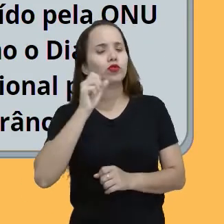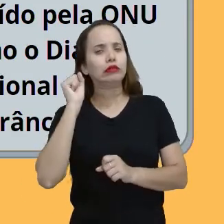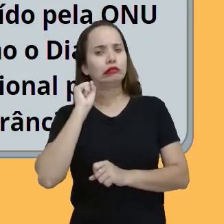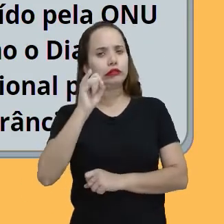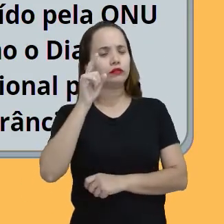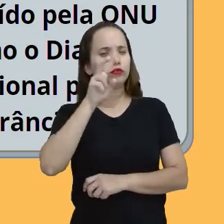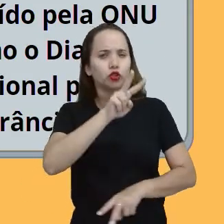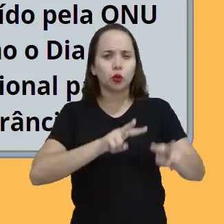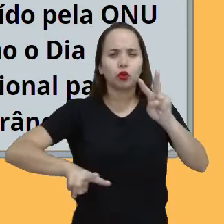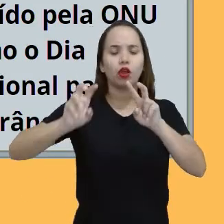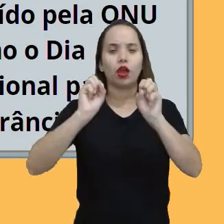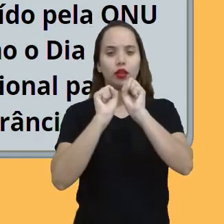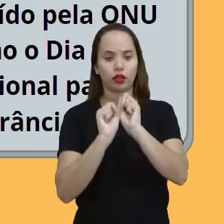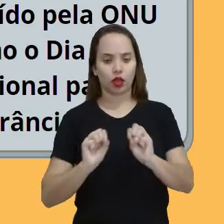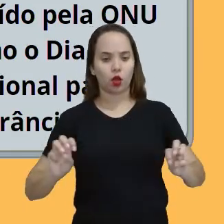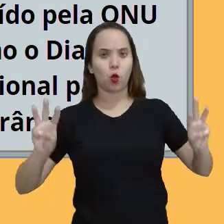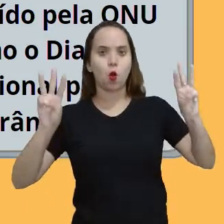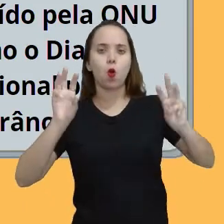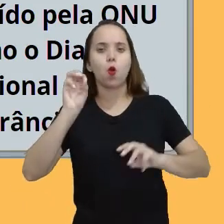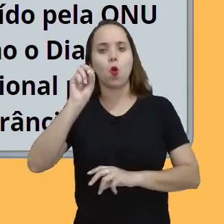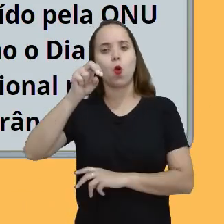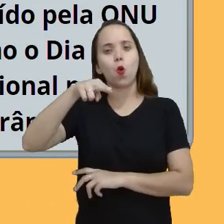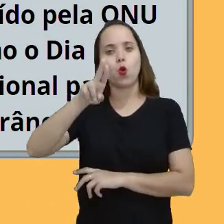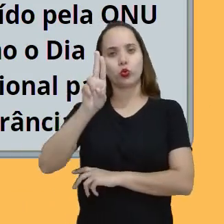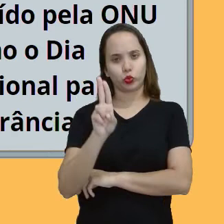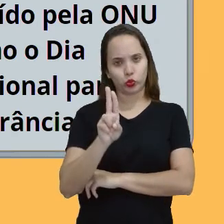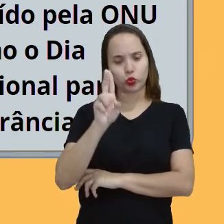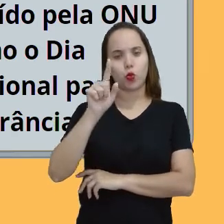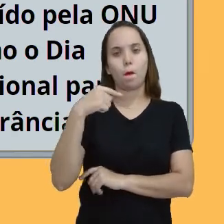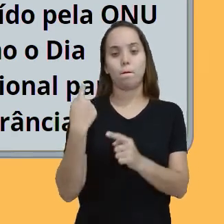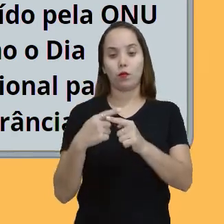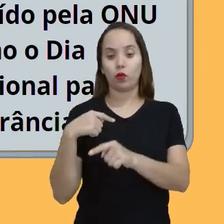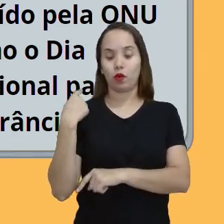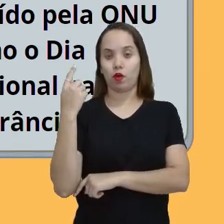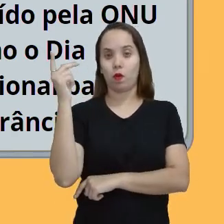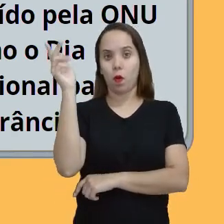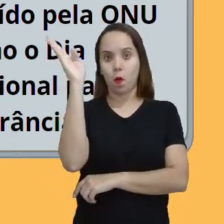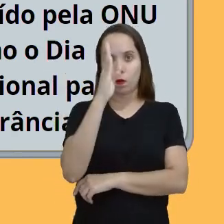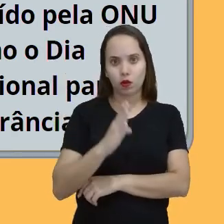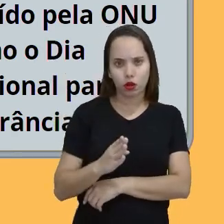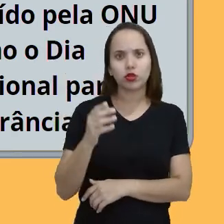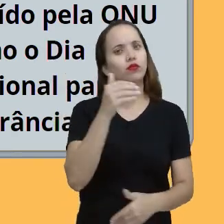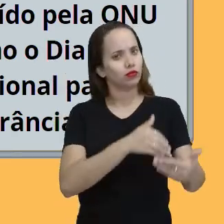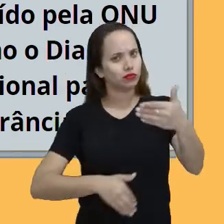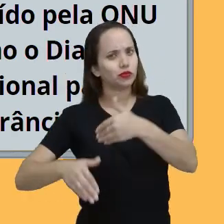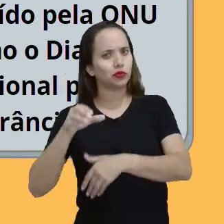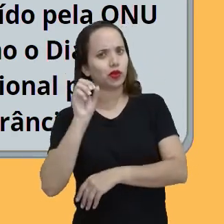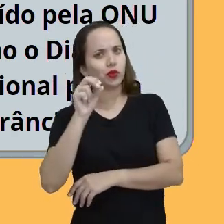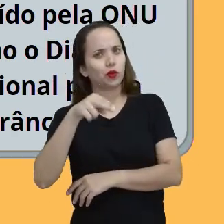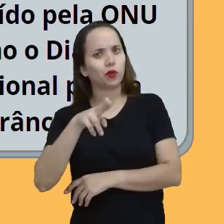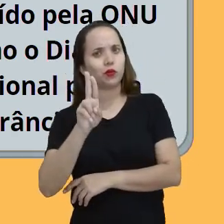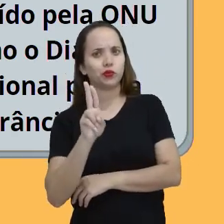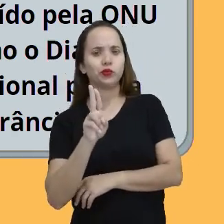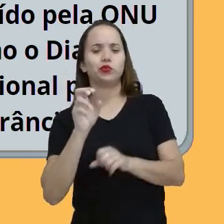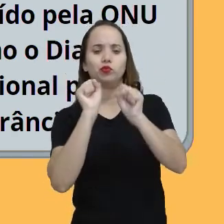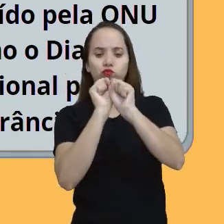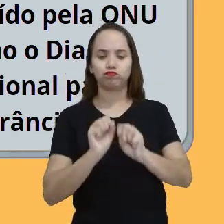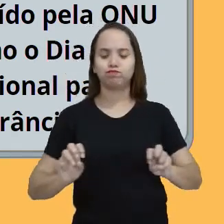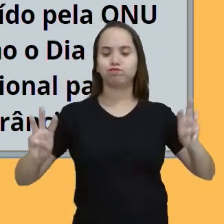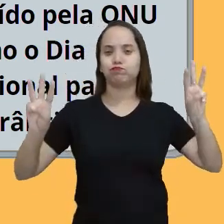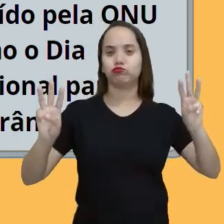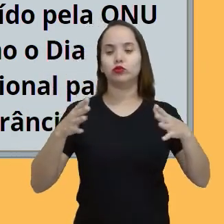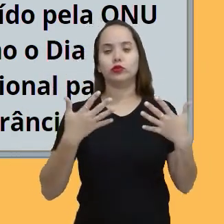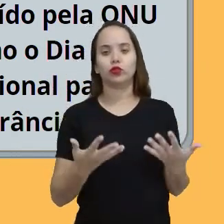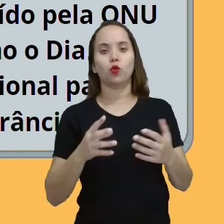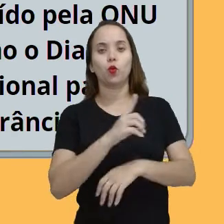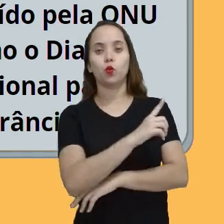das Nações Unidas, é da ONU. O Brasil é um dos países que faz parte da ONU. Então, o dia 16 de